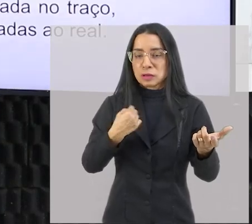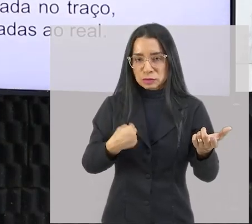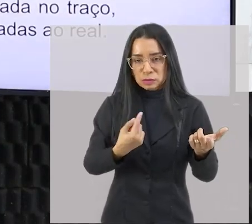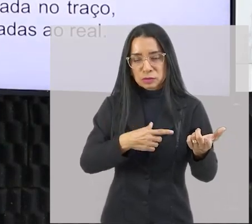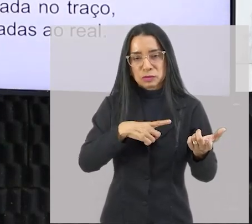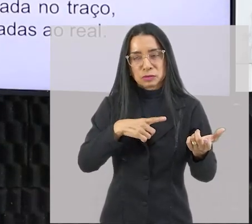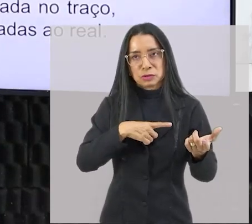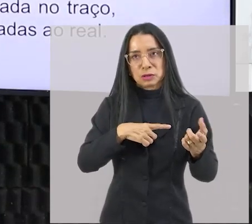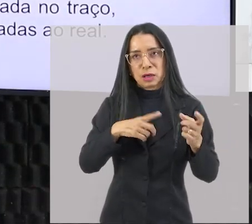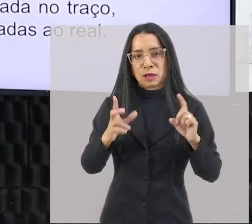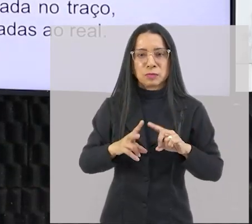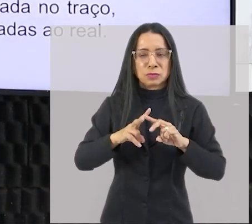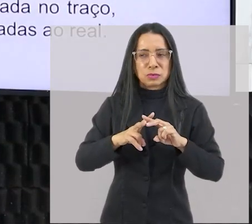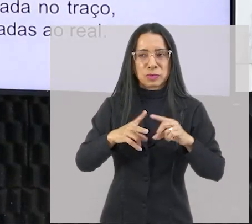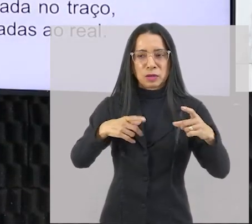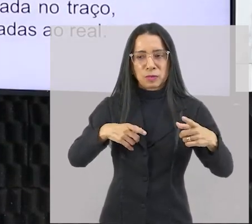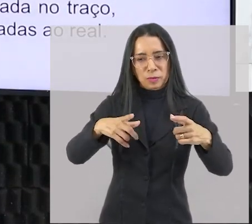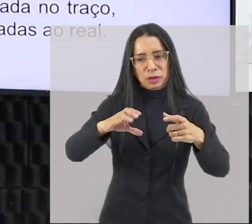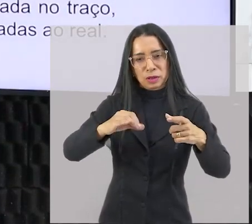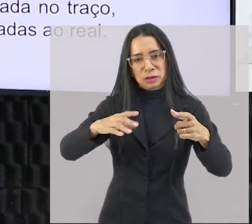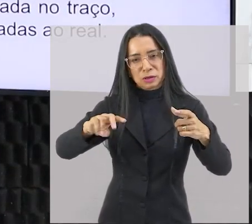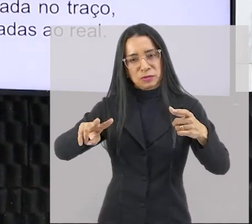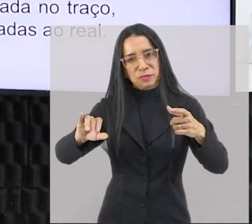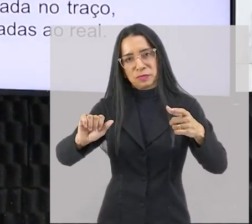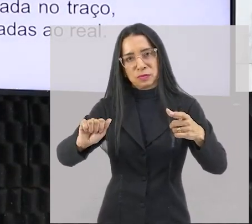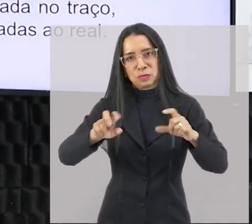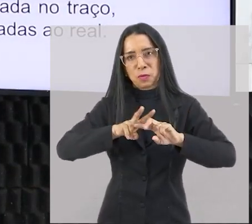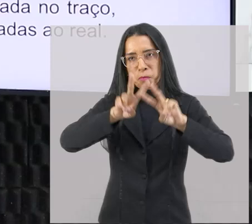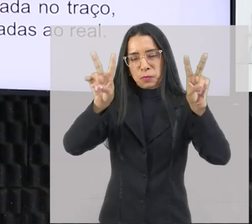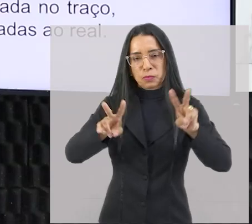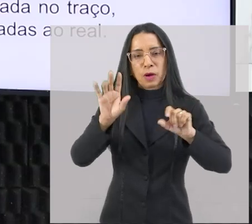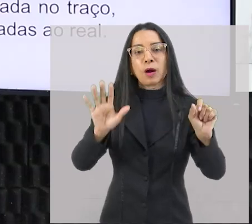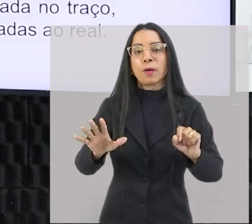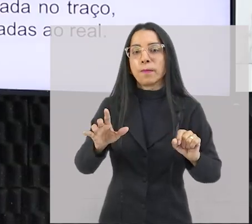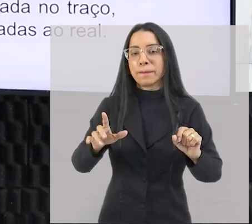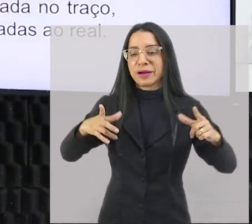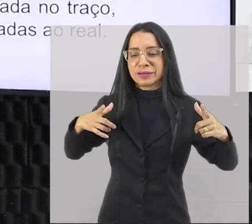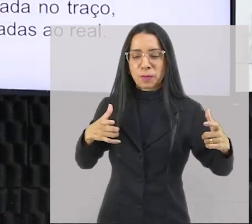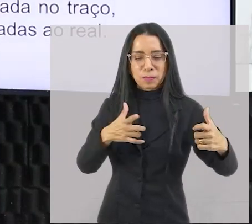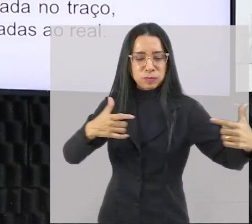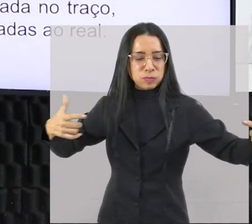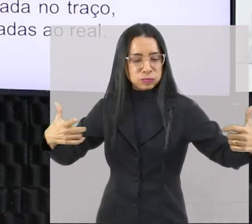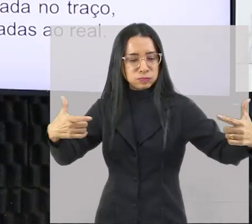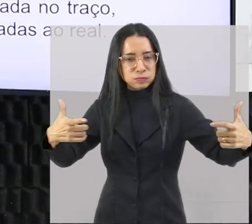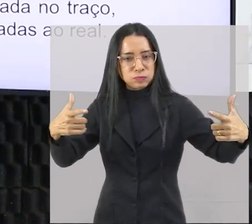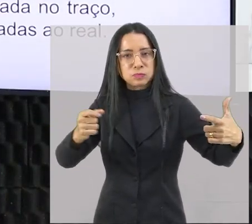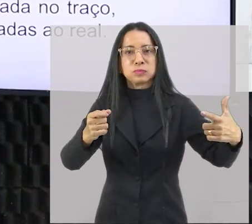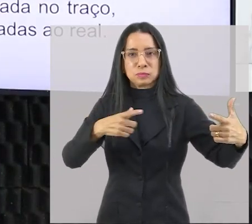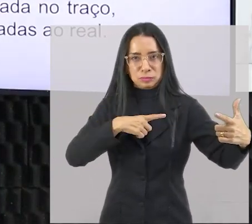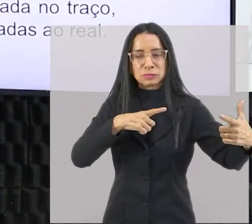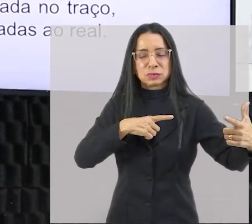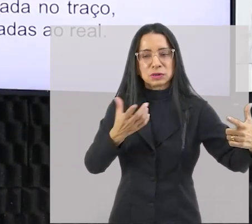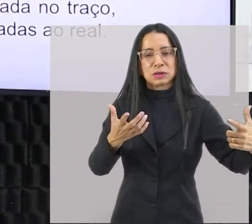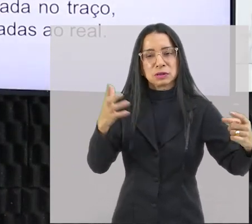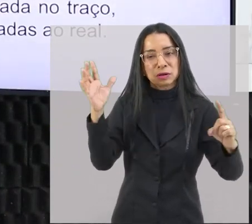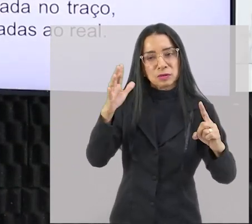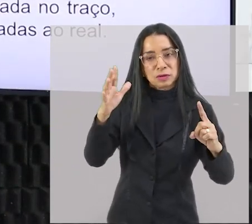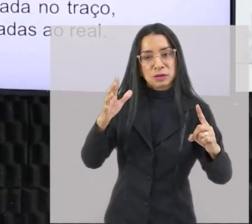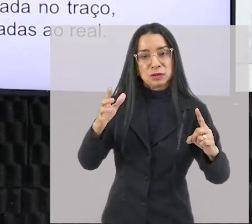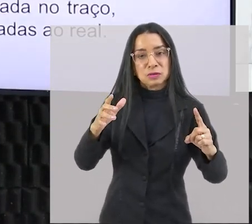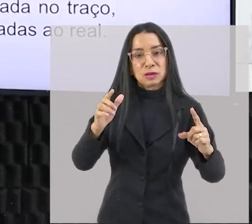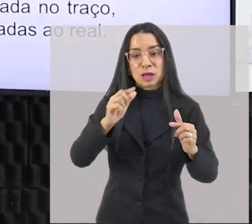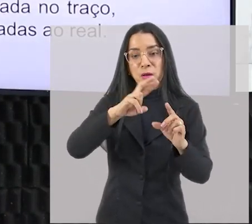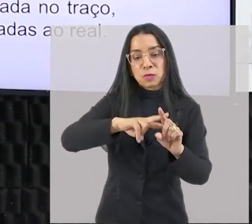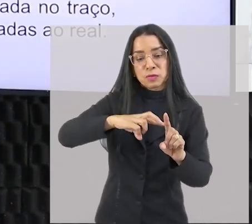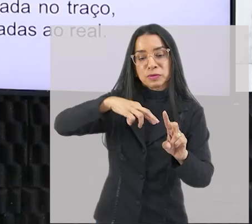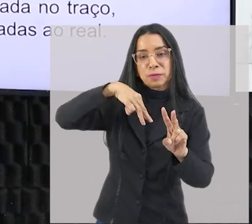guerras de facções, as brigas de facções geram muito isso, balas perdidas também. Agora, triplique esse efeito, onde todos os dias você pode,